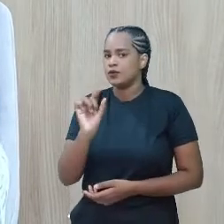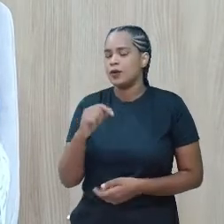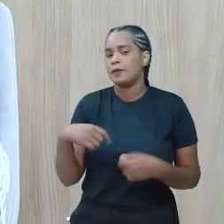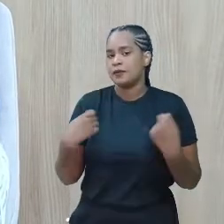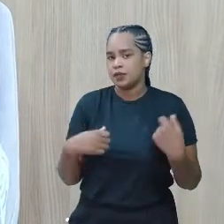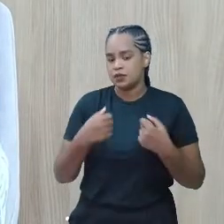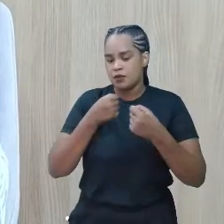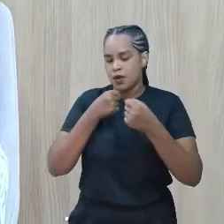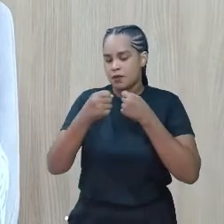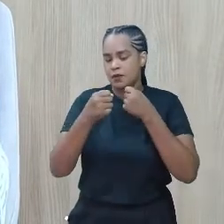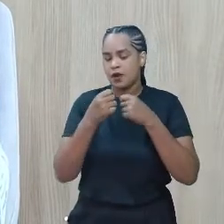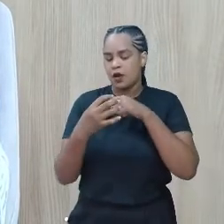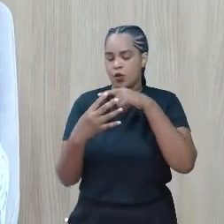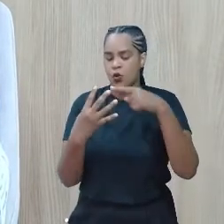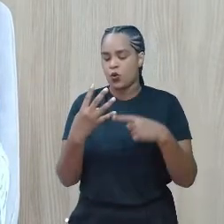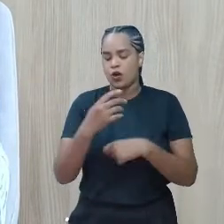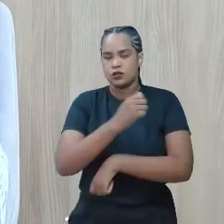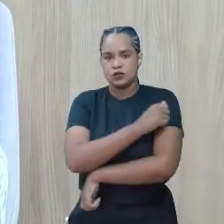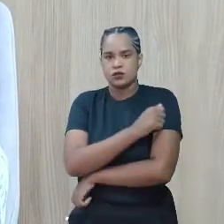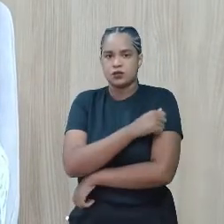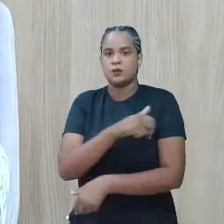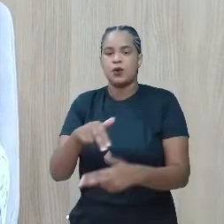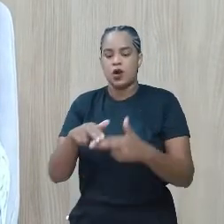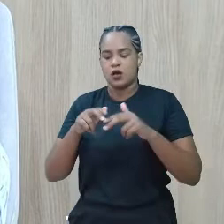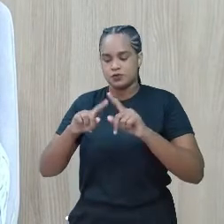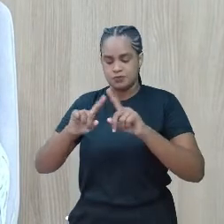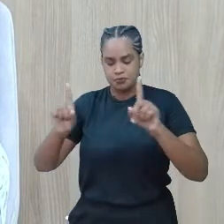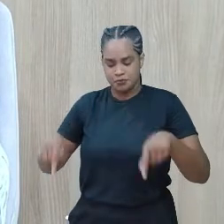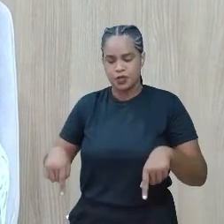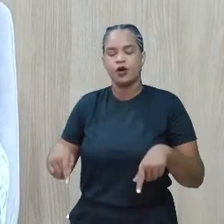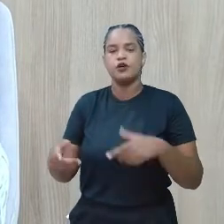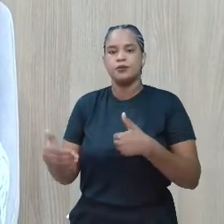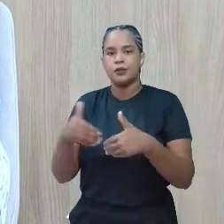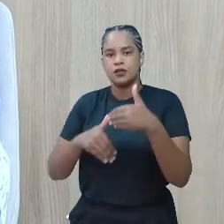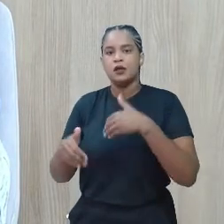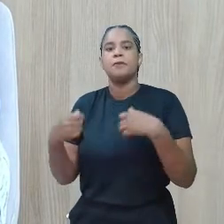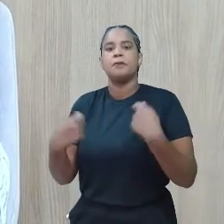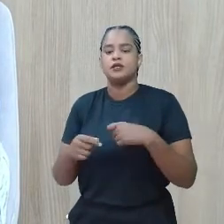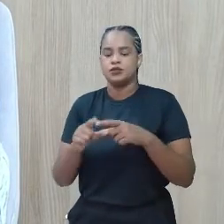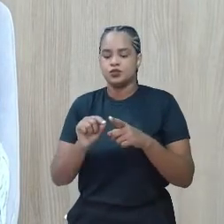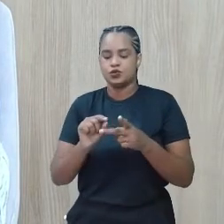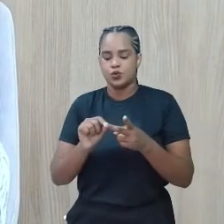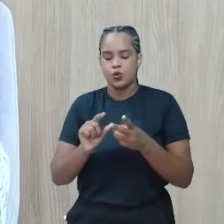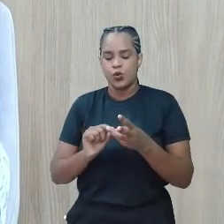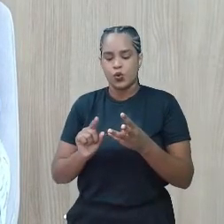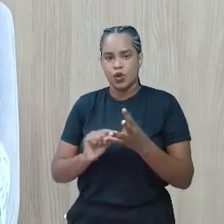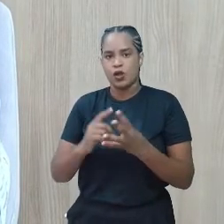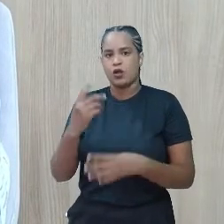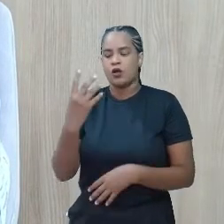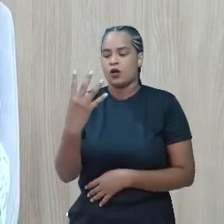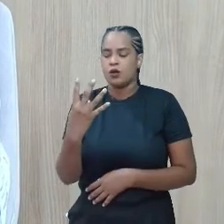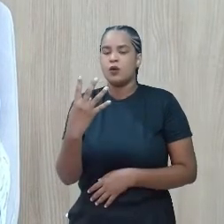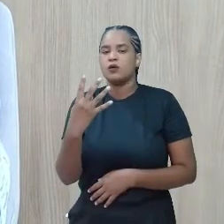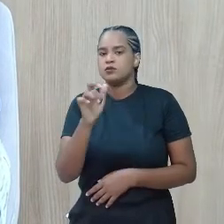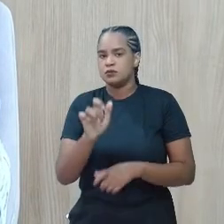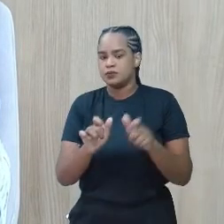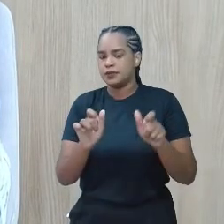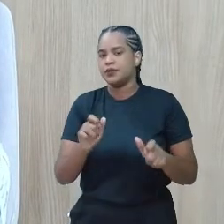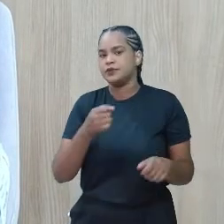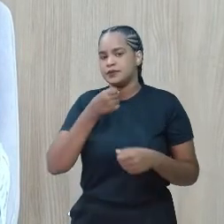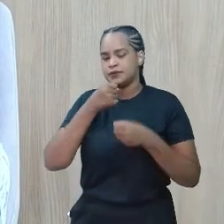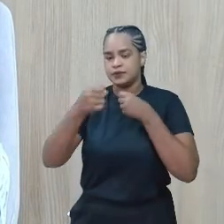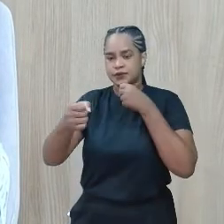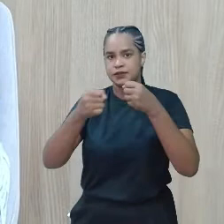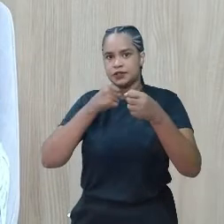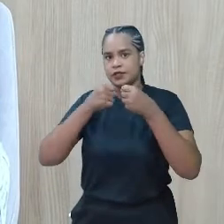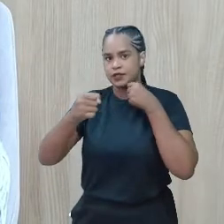uma entrevista com 4 alunos, porque ela está em um projeto e ela precisa escolher 4 alunos para entrevistar.